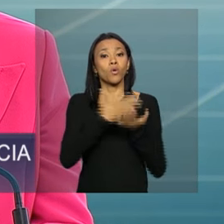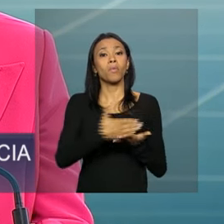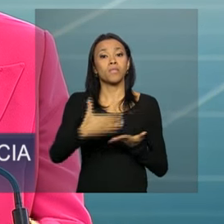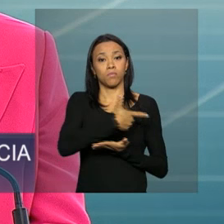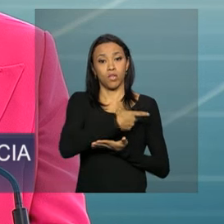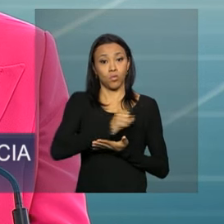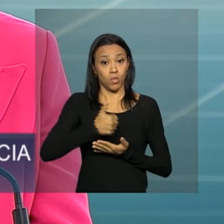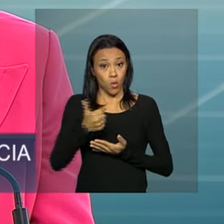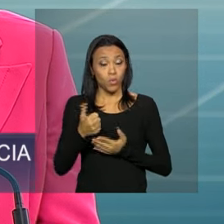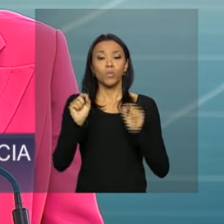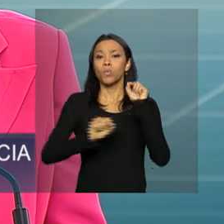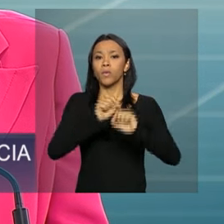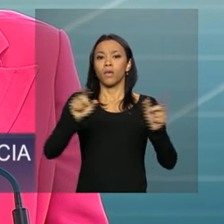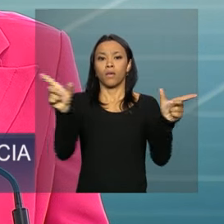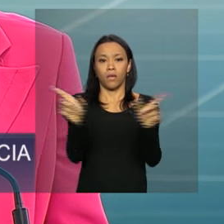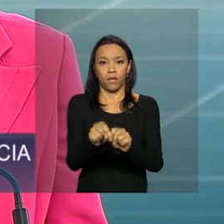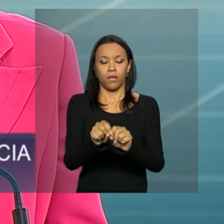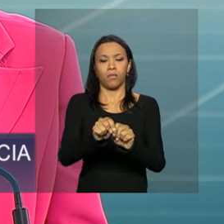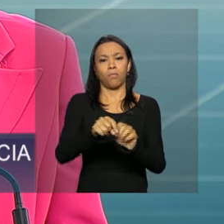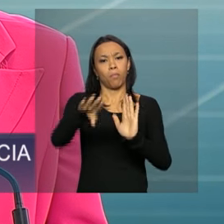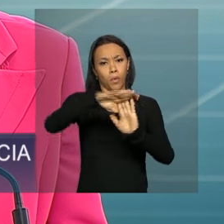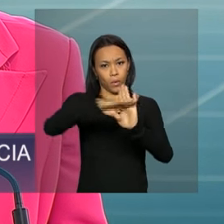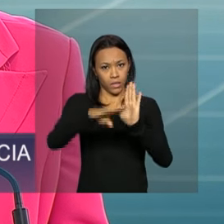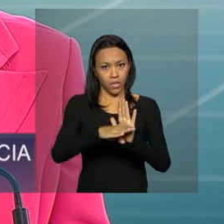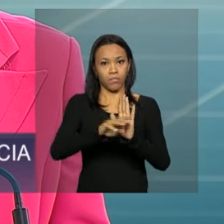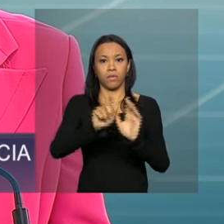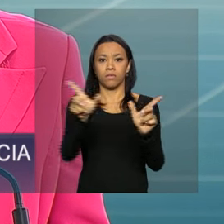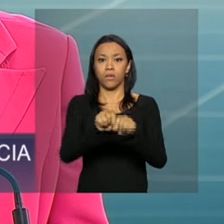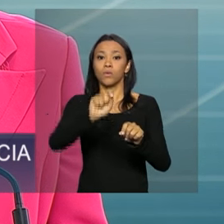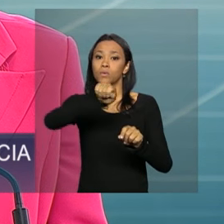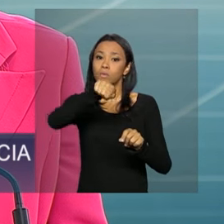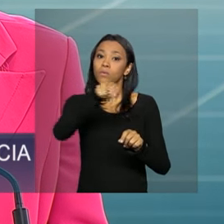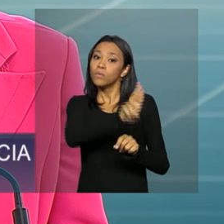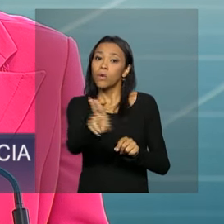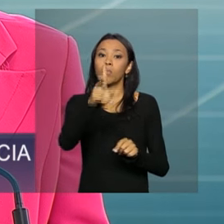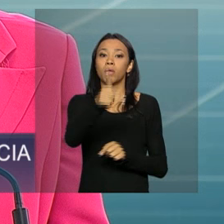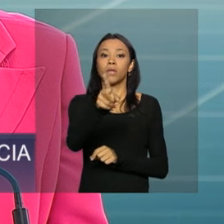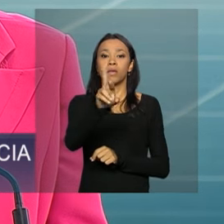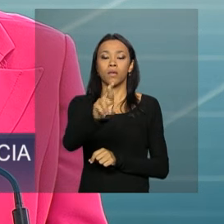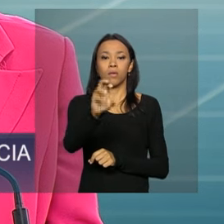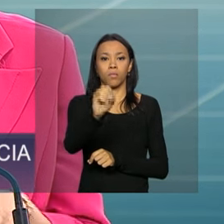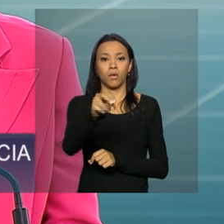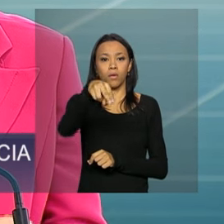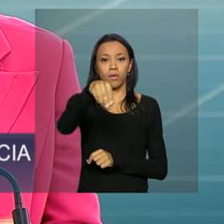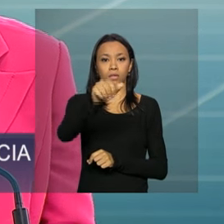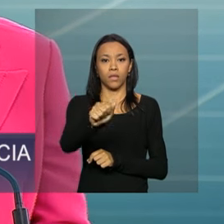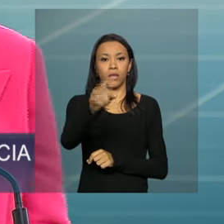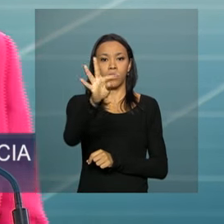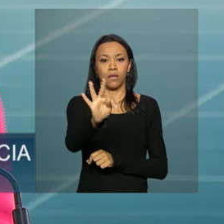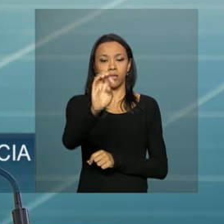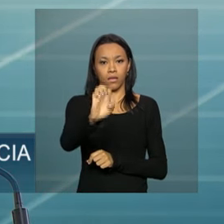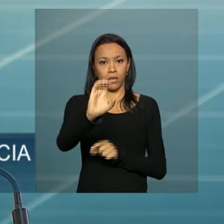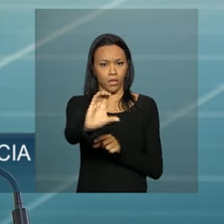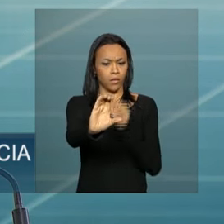o Programa Nacional de Ensino Técnico, o Pronatec. E ele